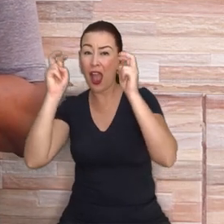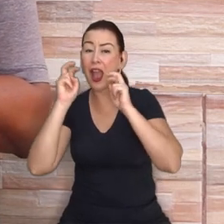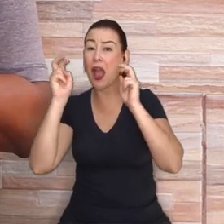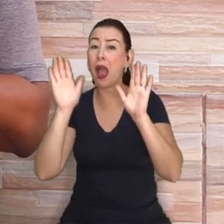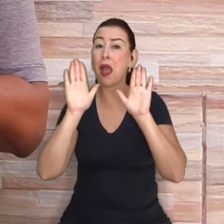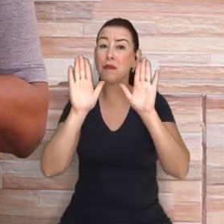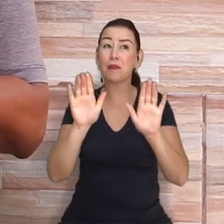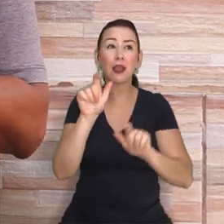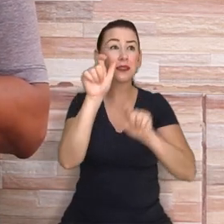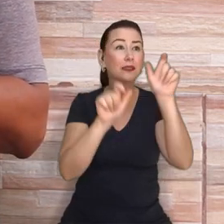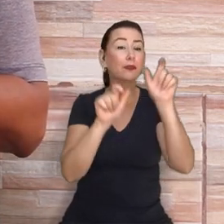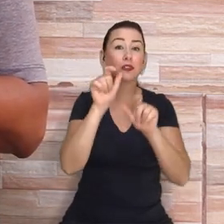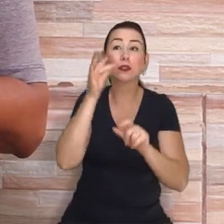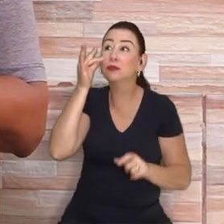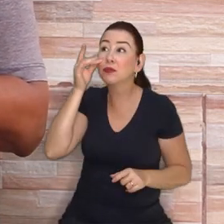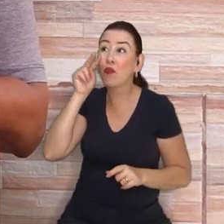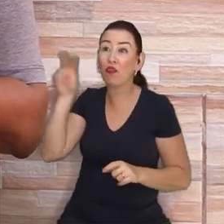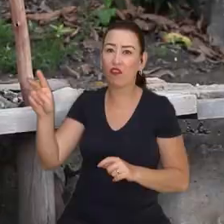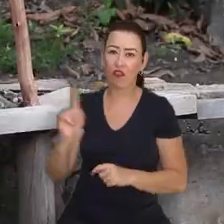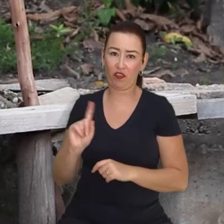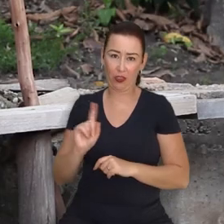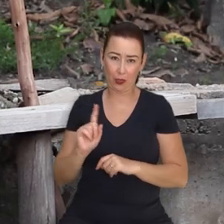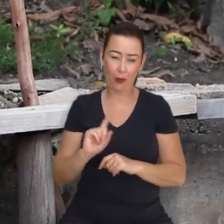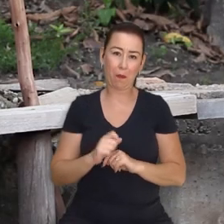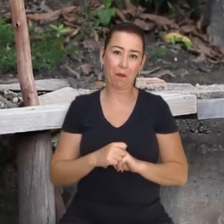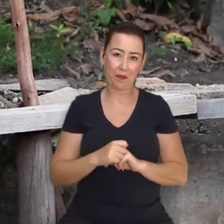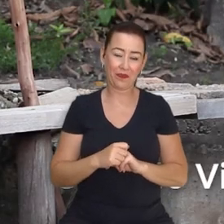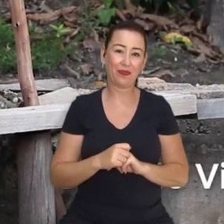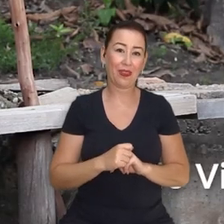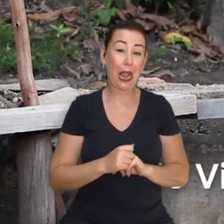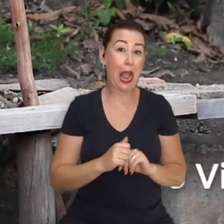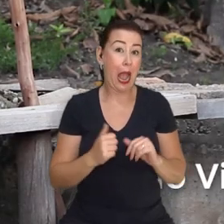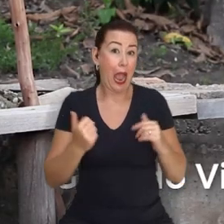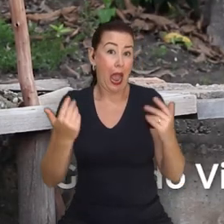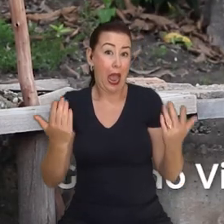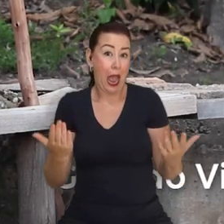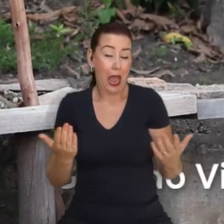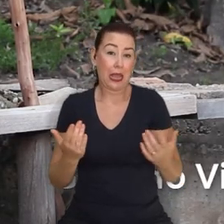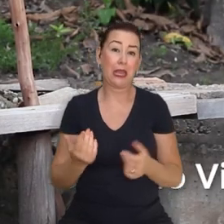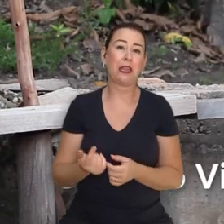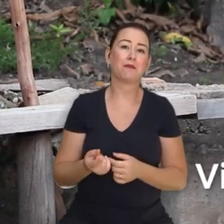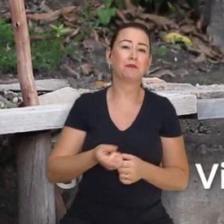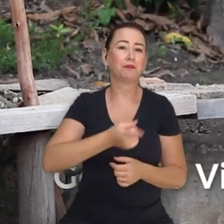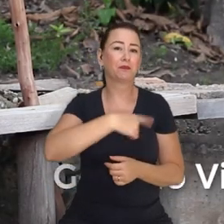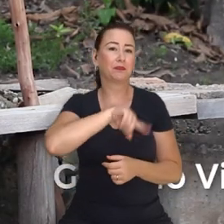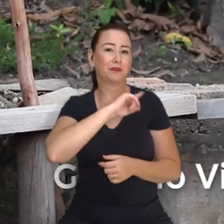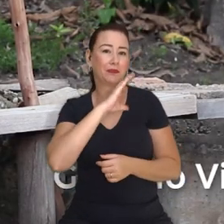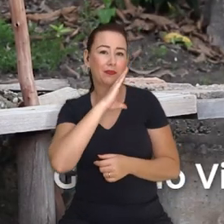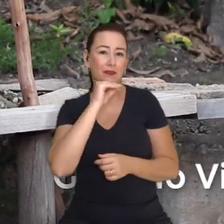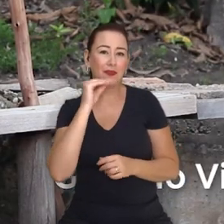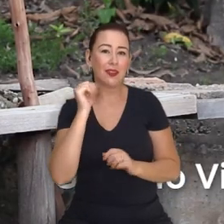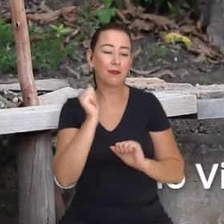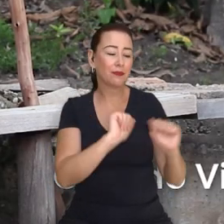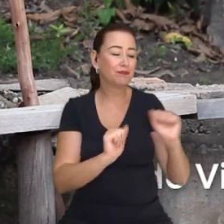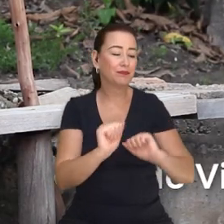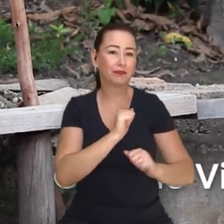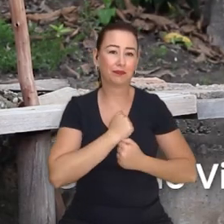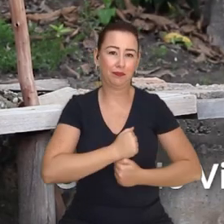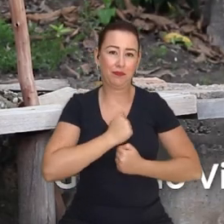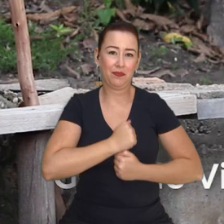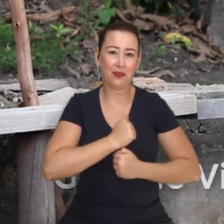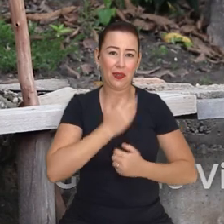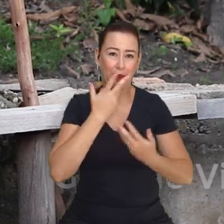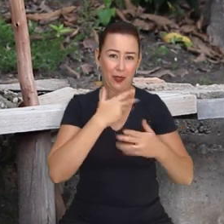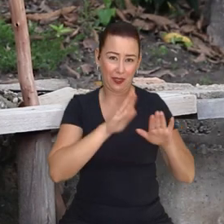mas ninguém, na verdade, via, né? Aí que o empregado ia dar banho nos meninos, ele pegava que